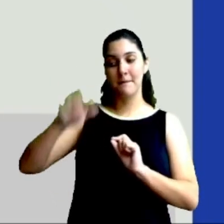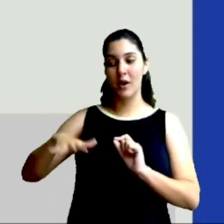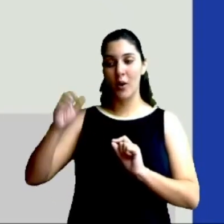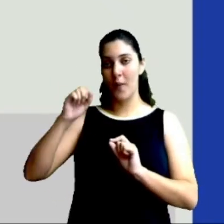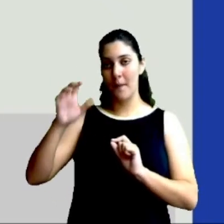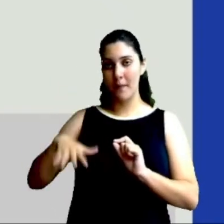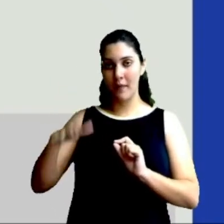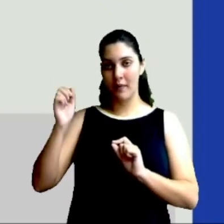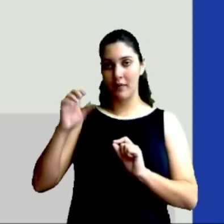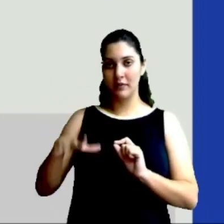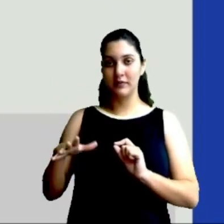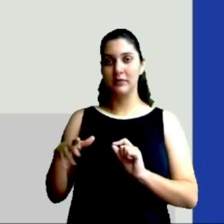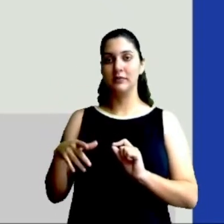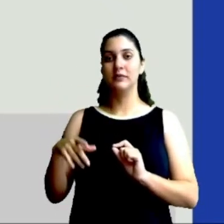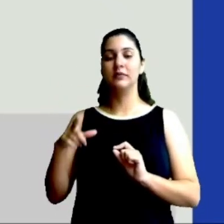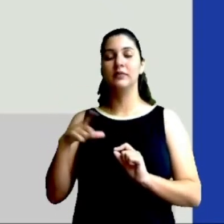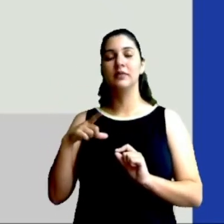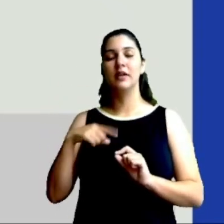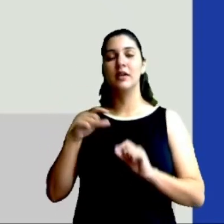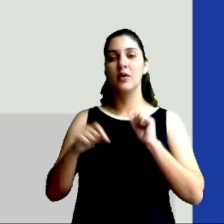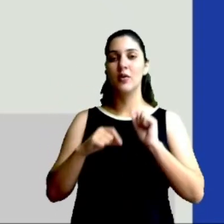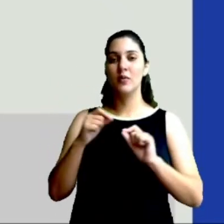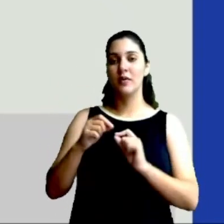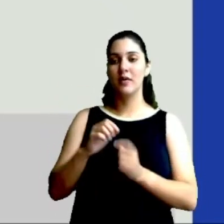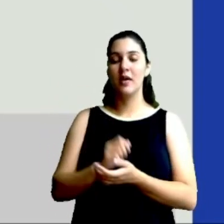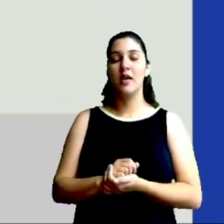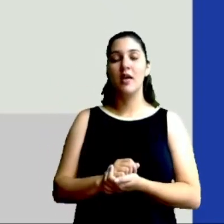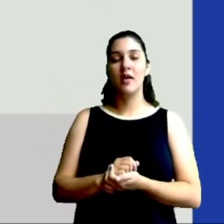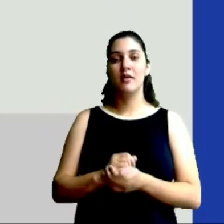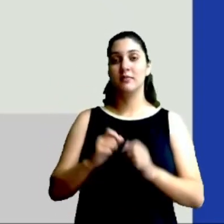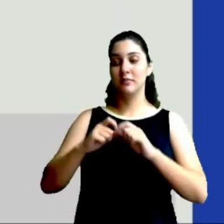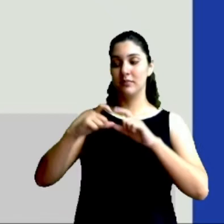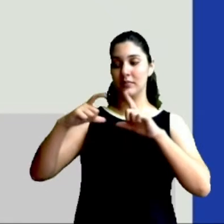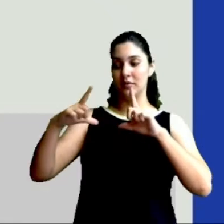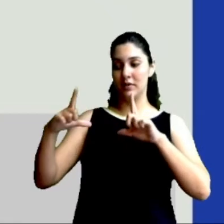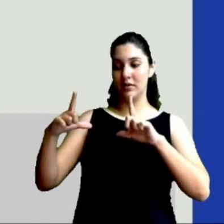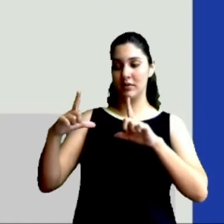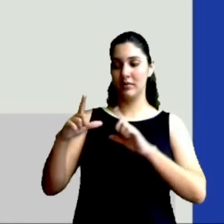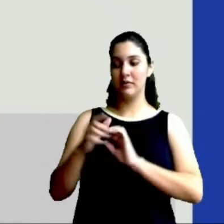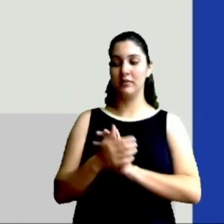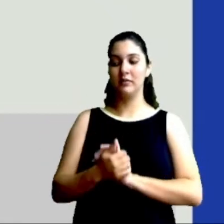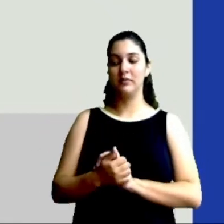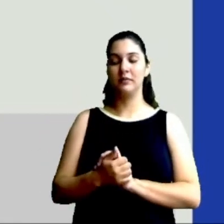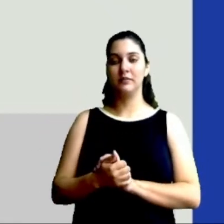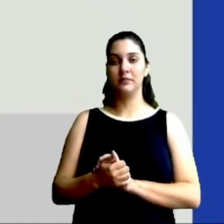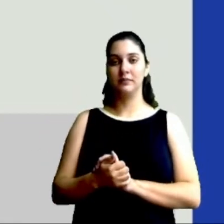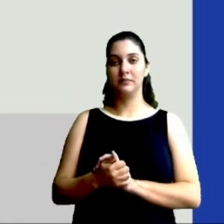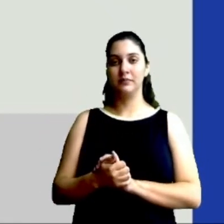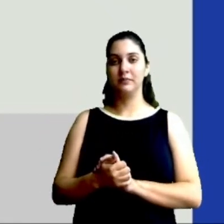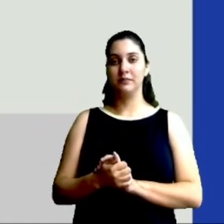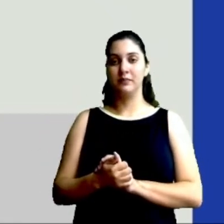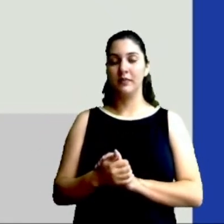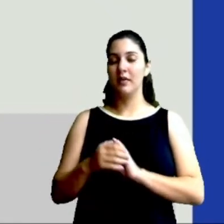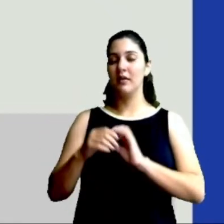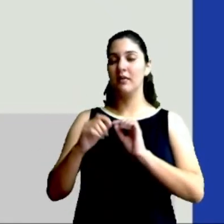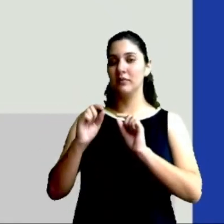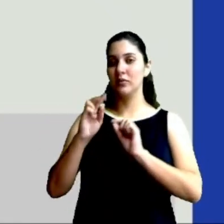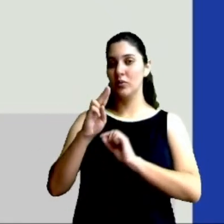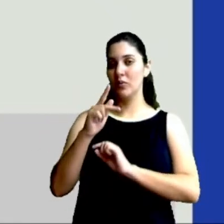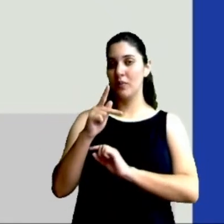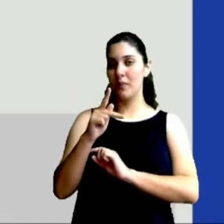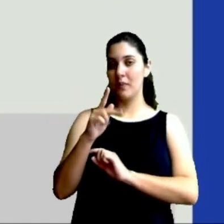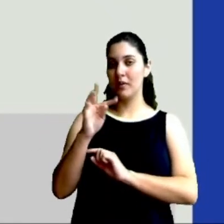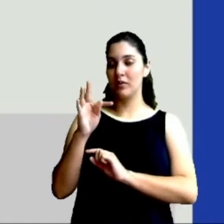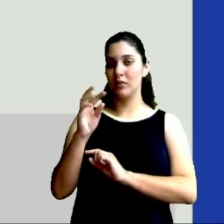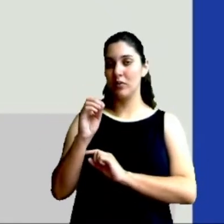imagem aí bem nítida, de uma forma bem grande, tá aí o up to 80% off, que quer dizer aí é o